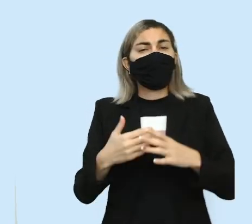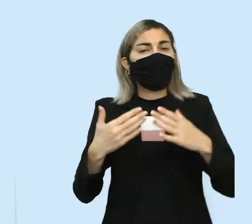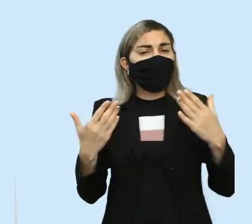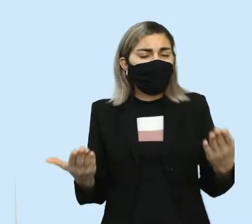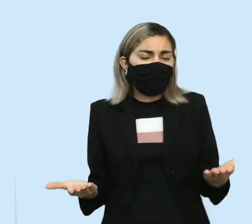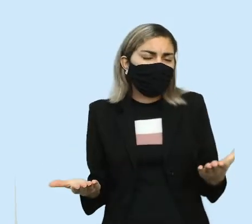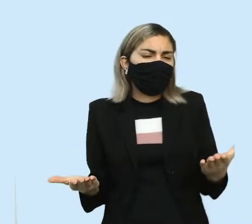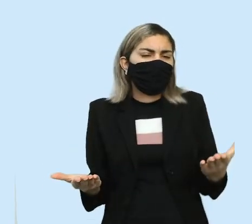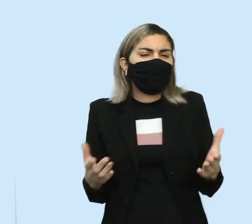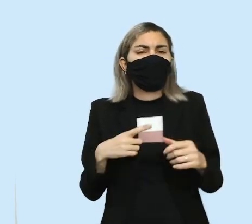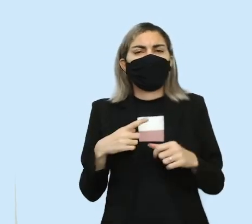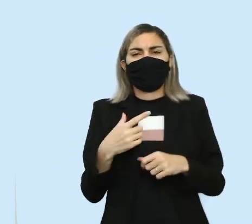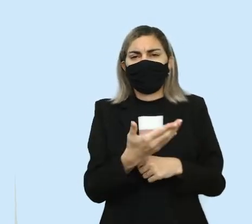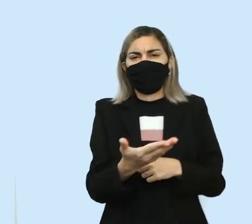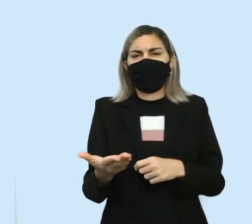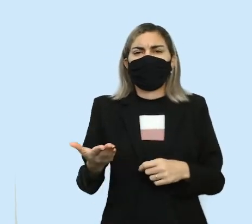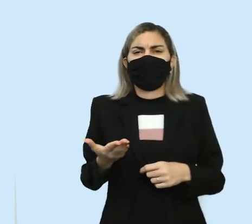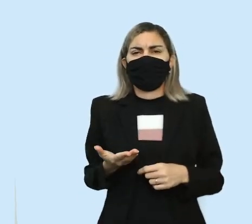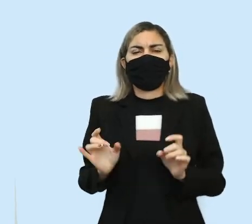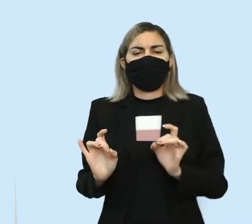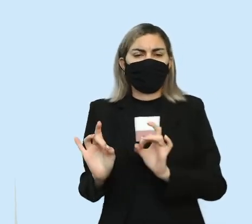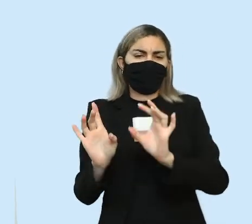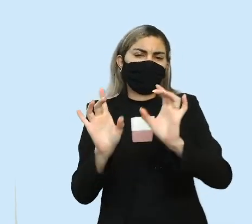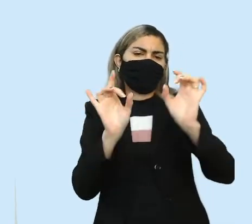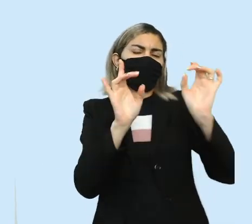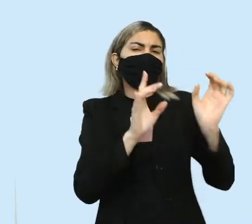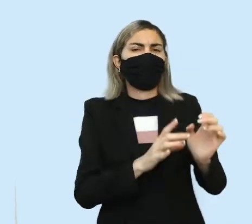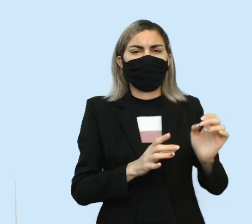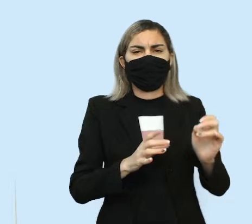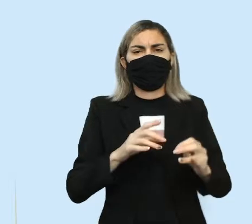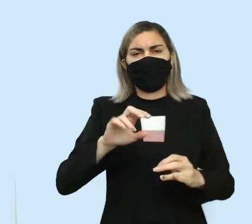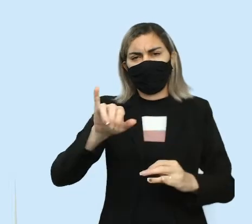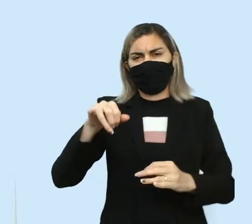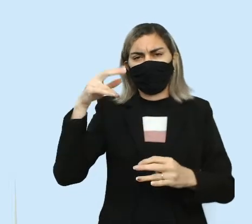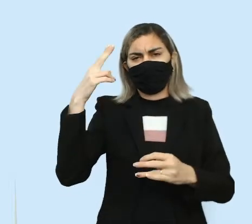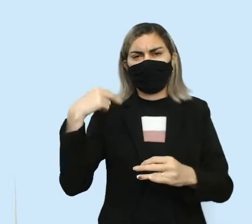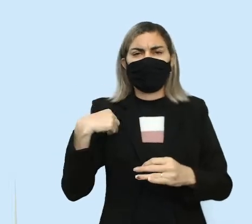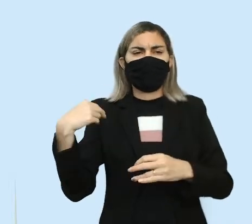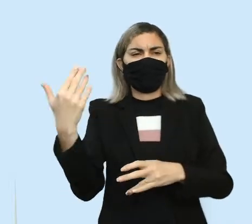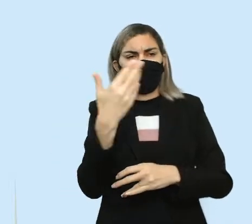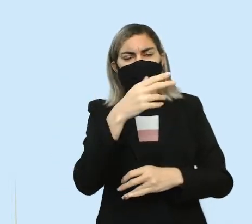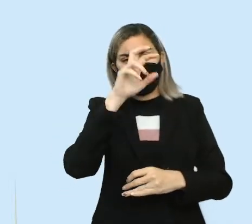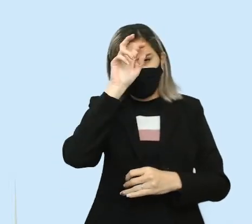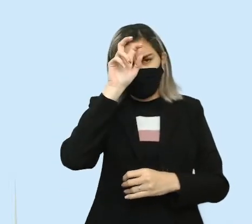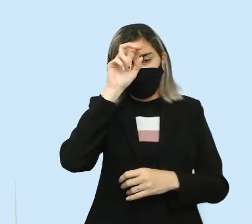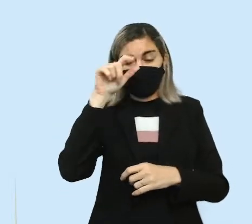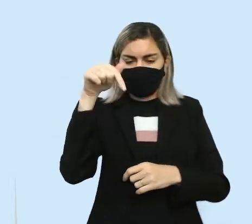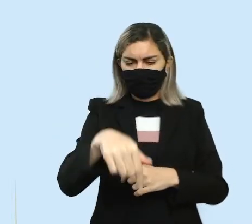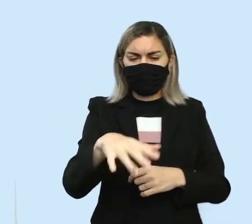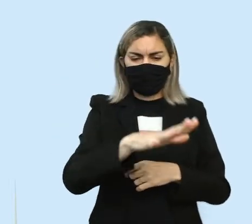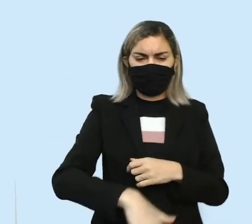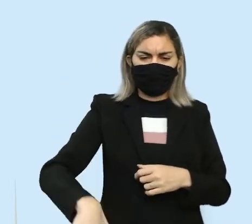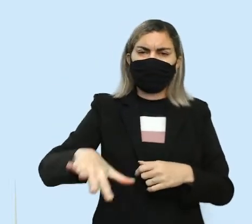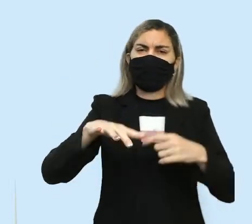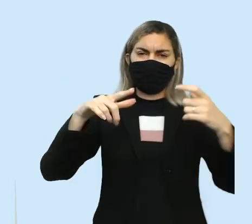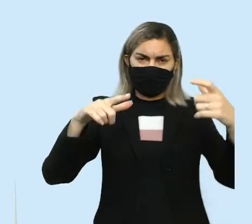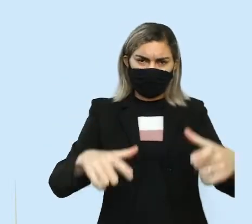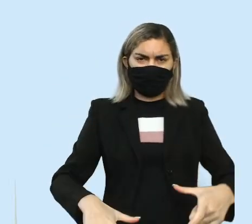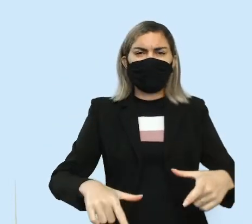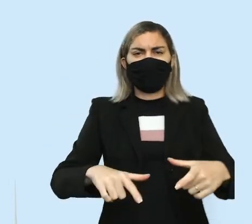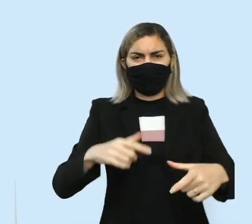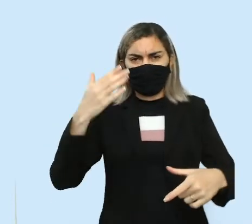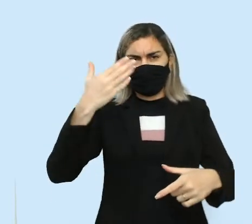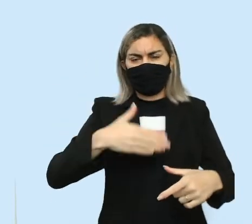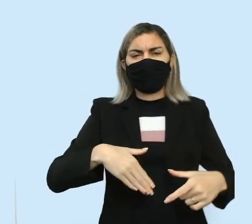Então, basicamente, ao ser vendido, José ele vai para o Egito, e aqui na região que seria a região